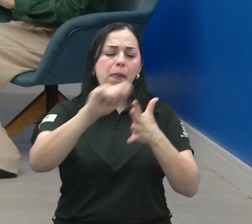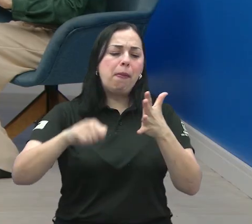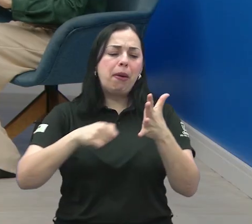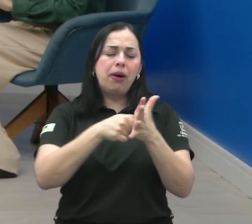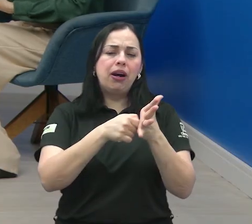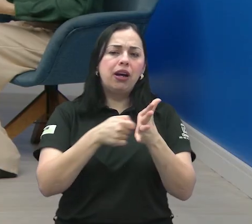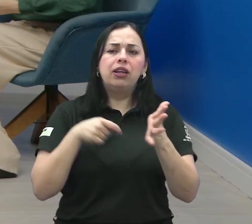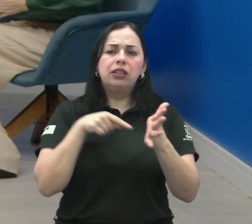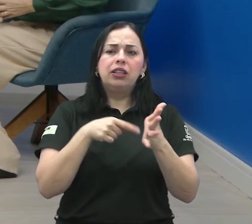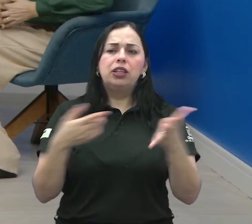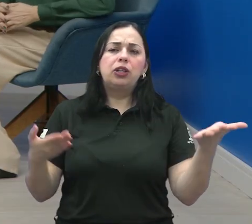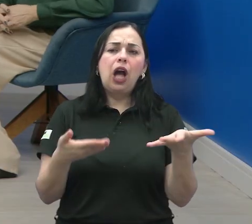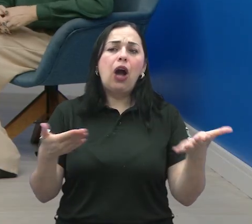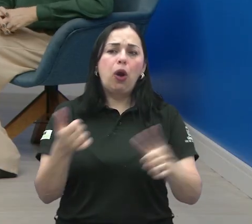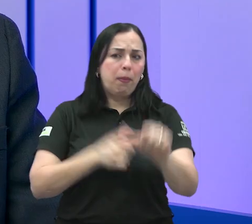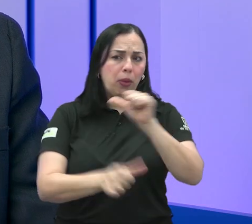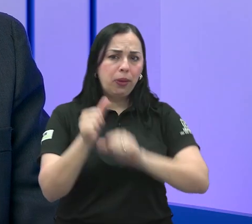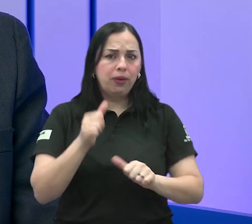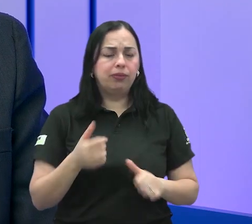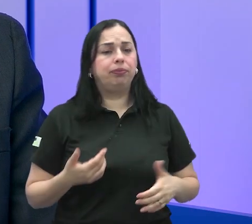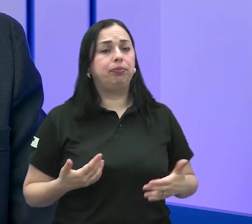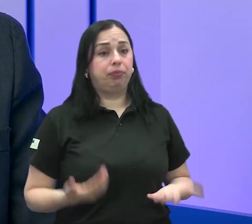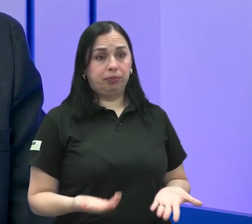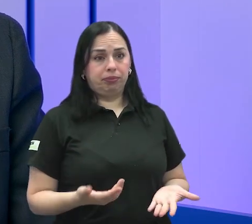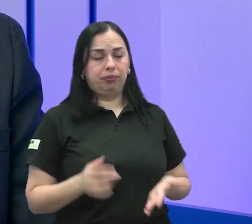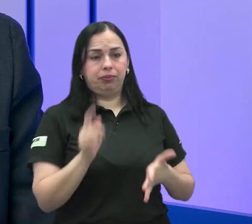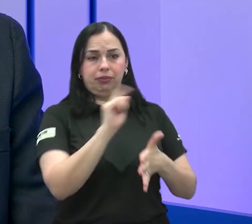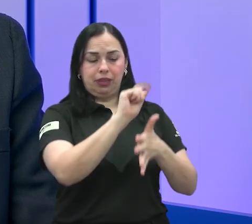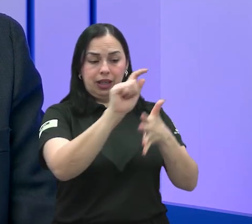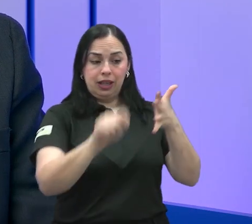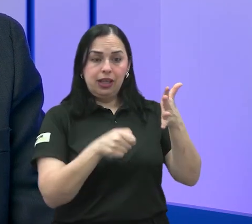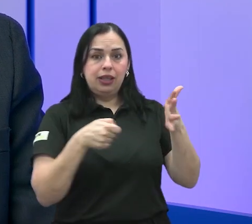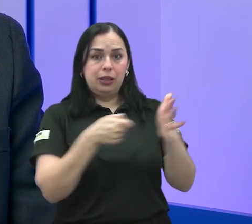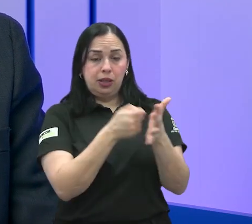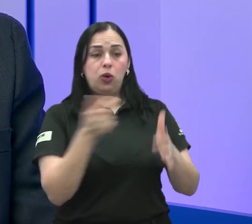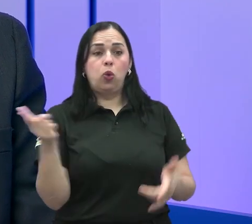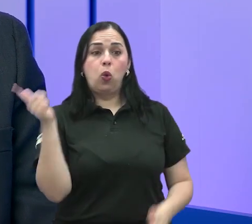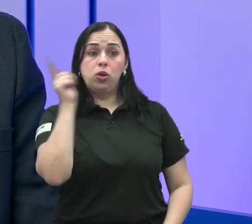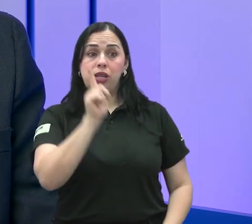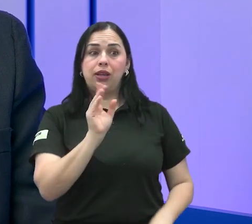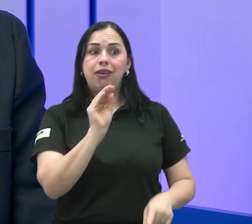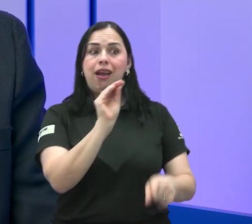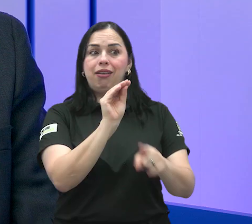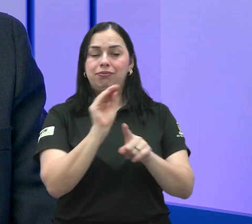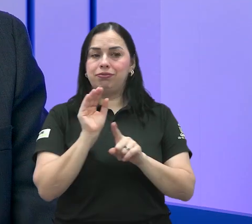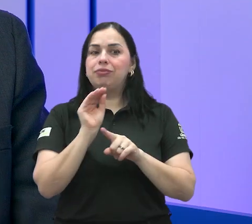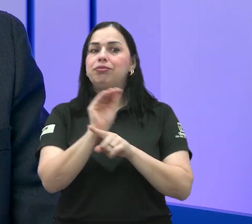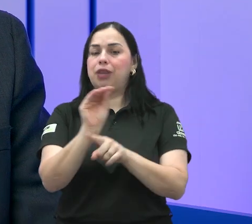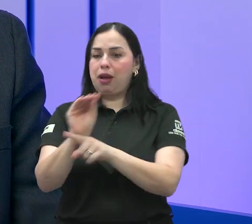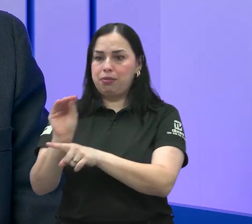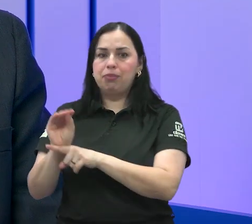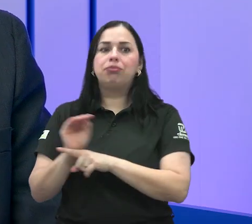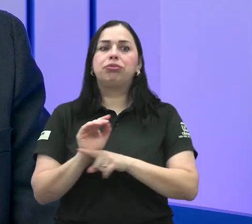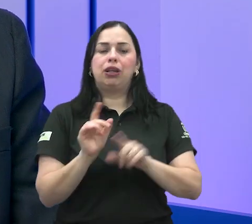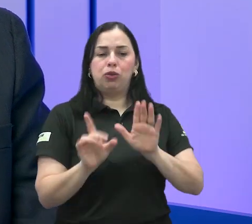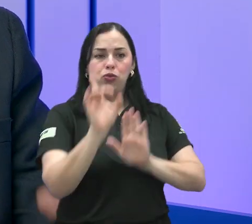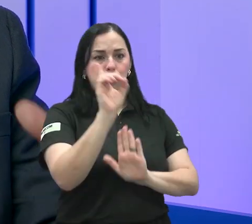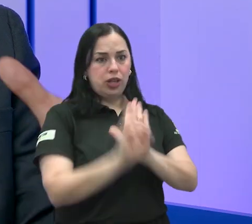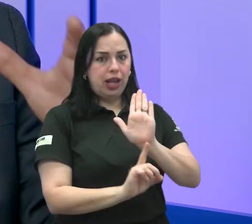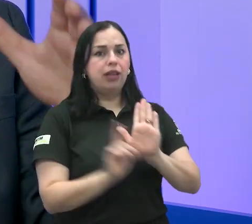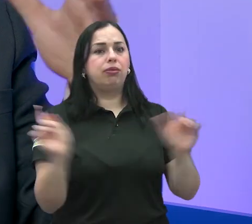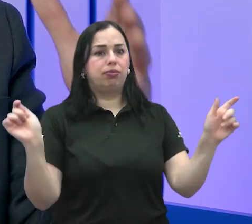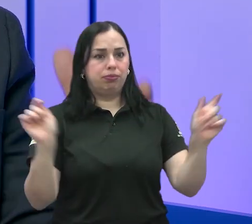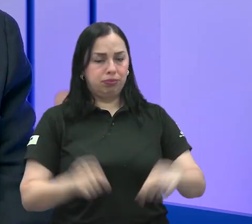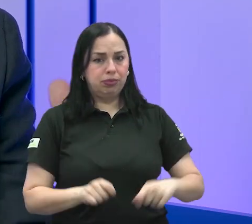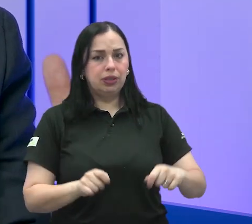vem atuando atualmente? Bom, o CDC, eu acho que ele ainda consegue proteger bem os direitos que precisam ser protegidos, ele